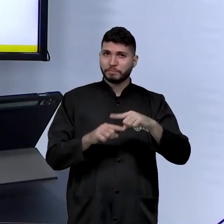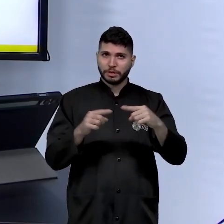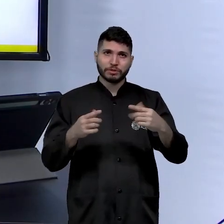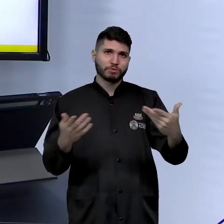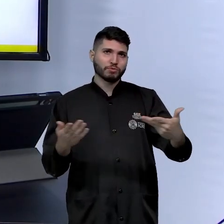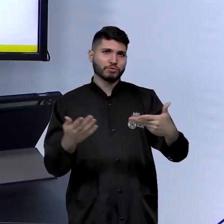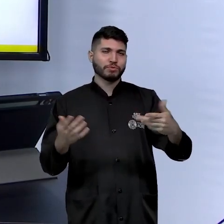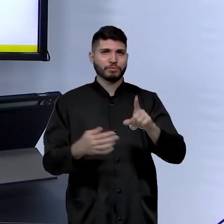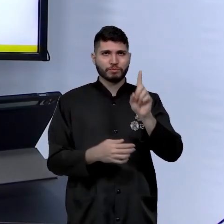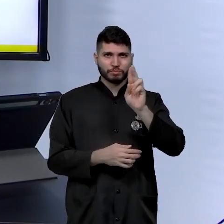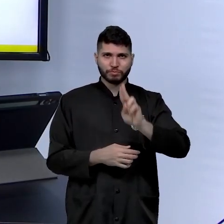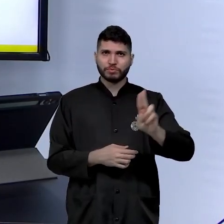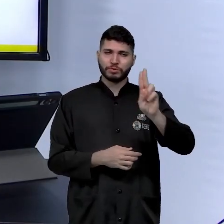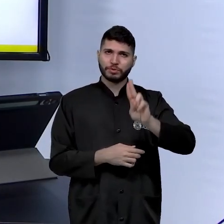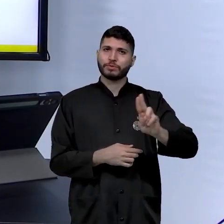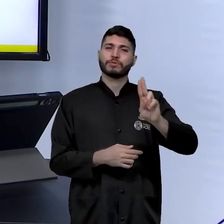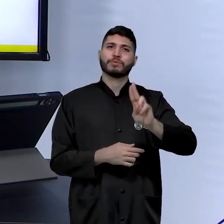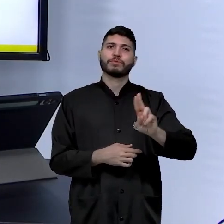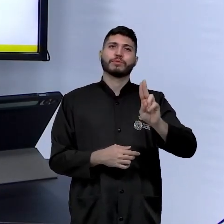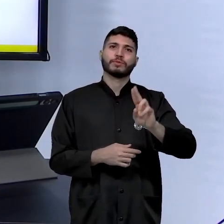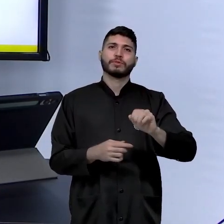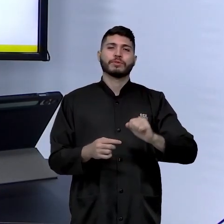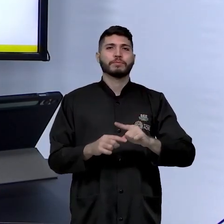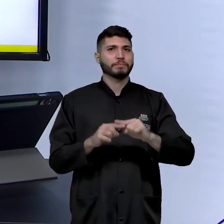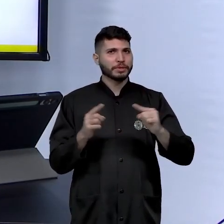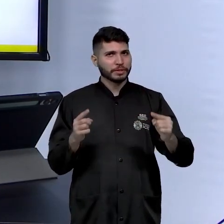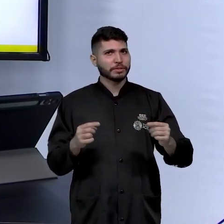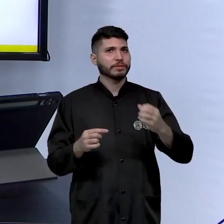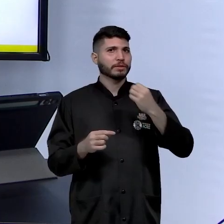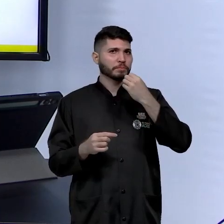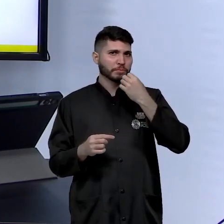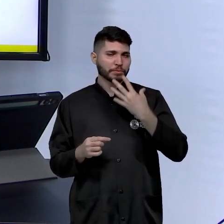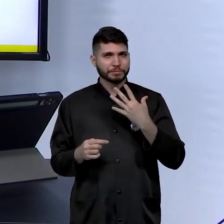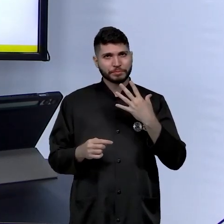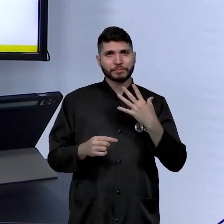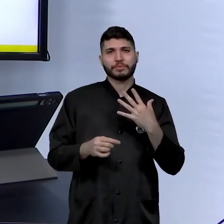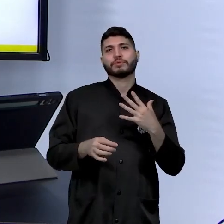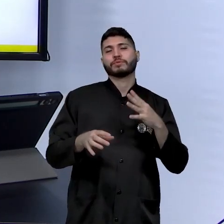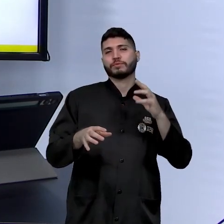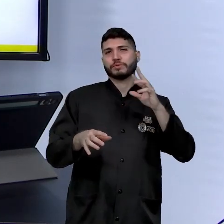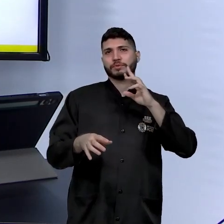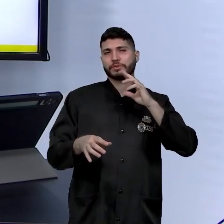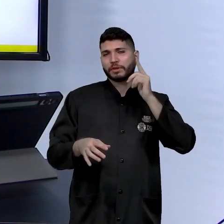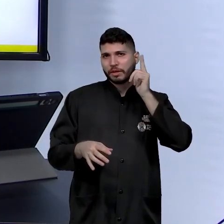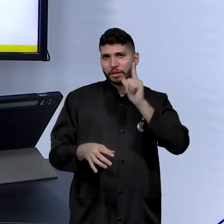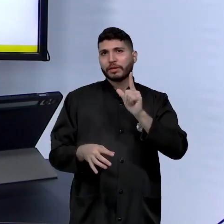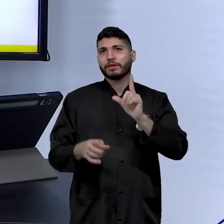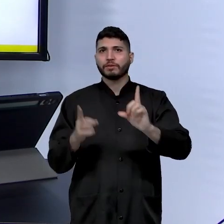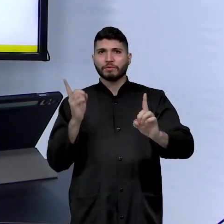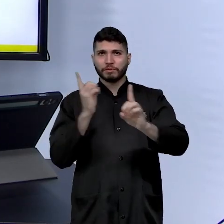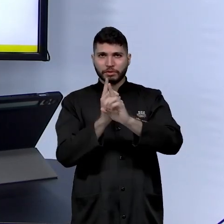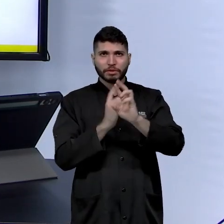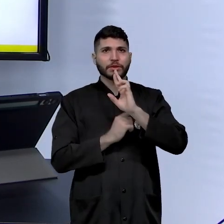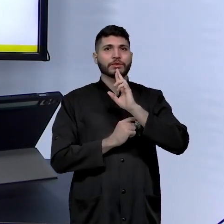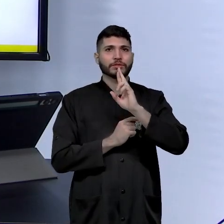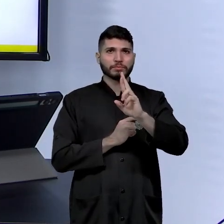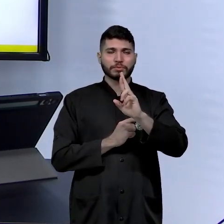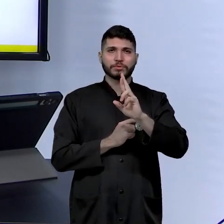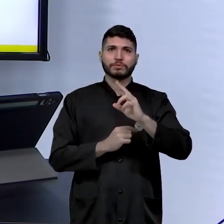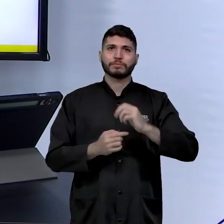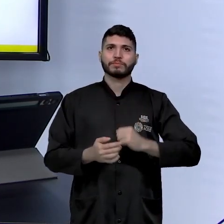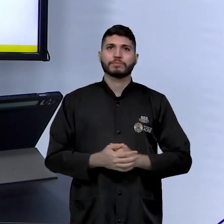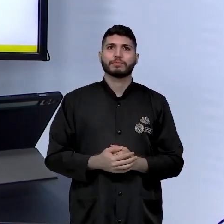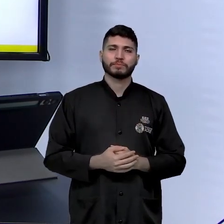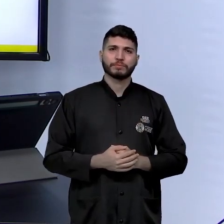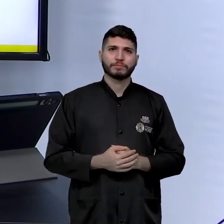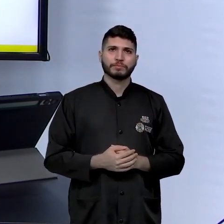superfície da esfera, mas de certo modo funciona, tá? Ok? Então, lembra isso, pega aquele 3 e